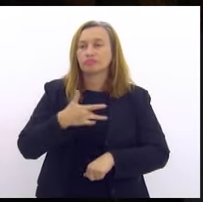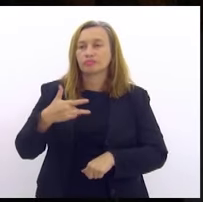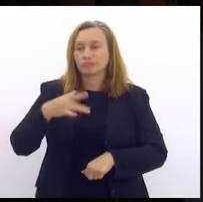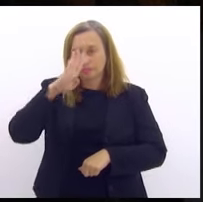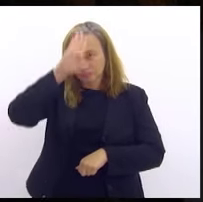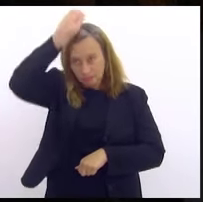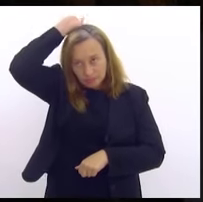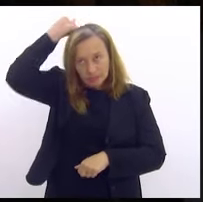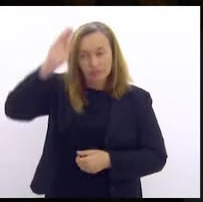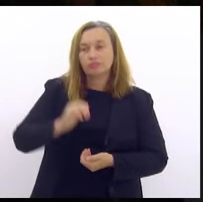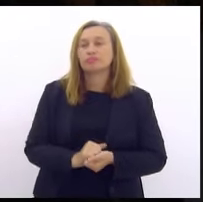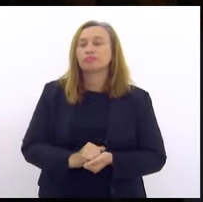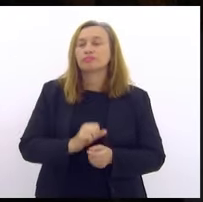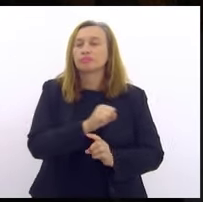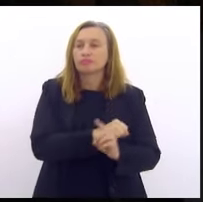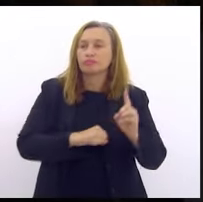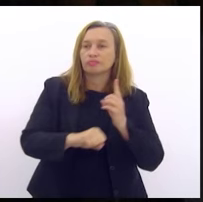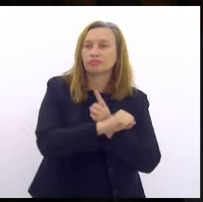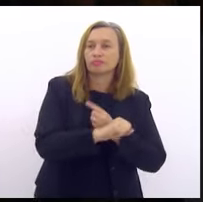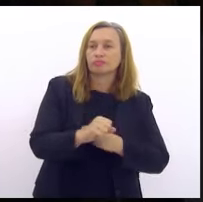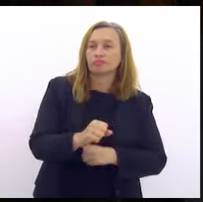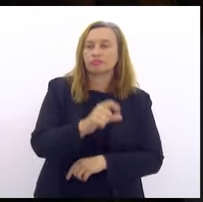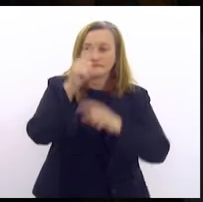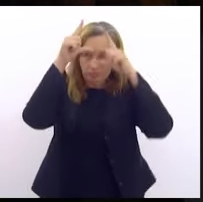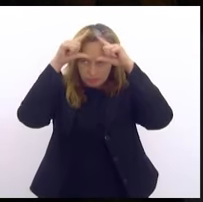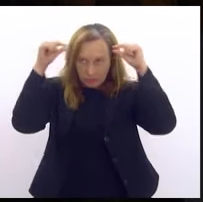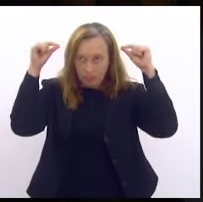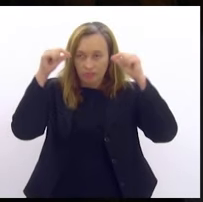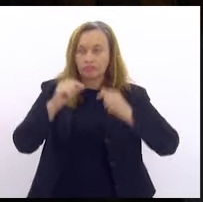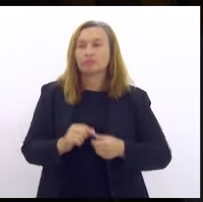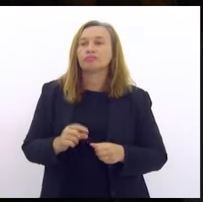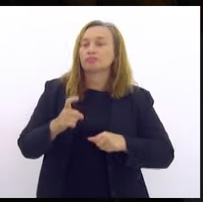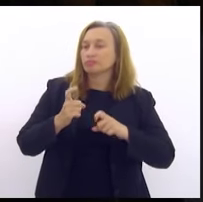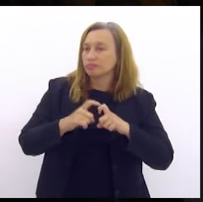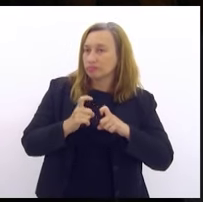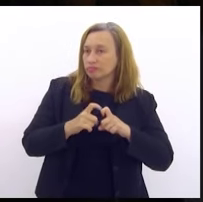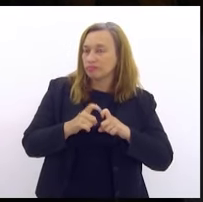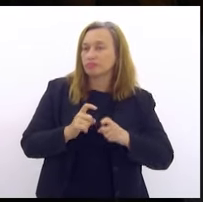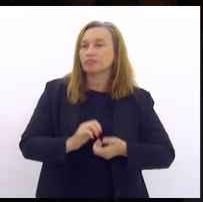Assistentes sociais, enfermeiros e médicos